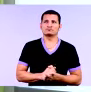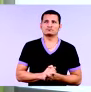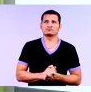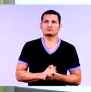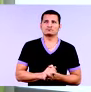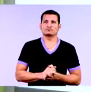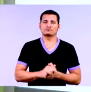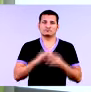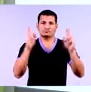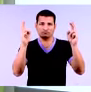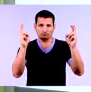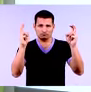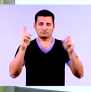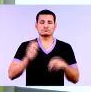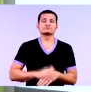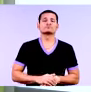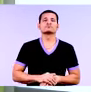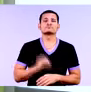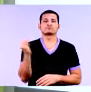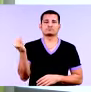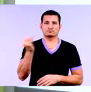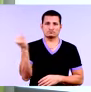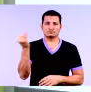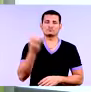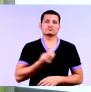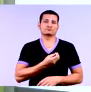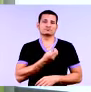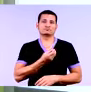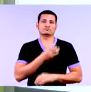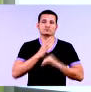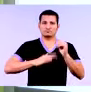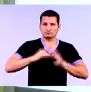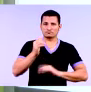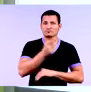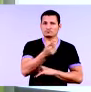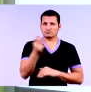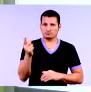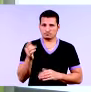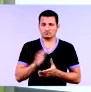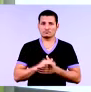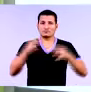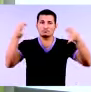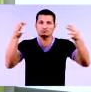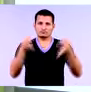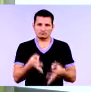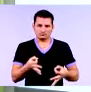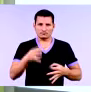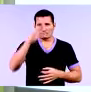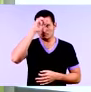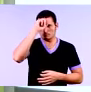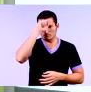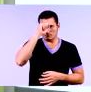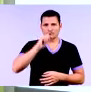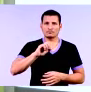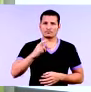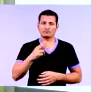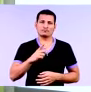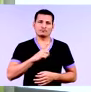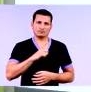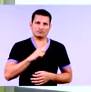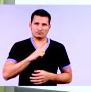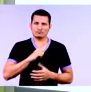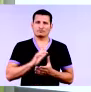tópico bastante importante para a vida profissional de vocês. Com certeza, aprendendo ou tendo esse start,